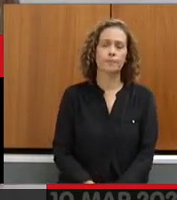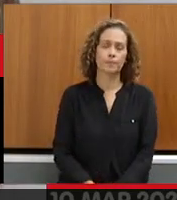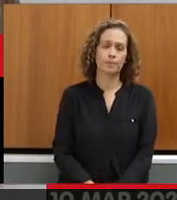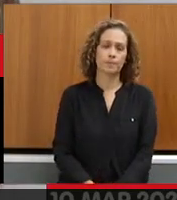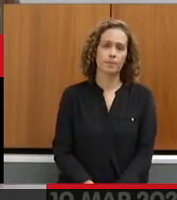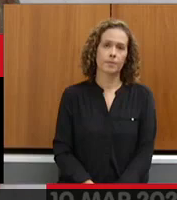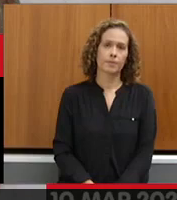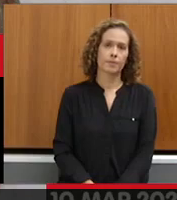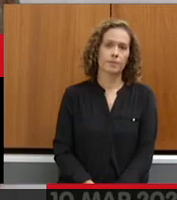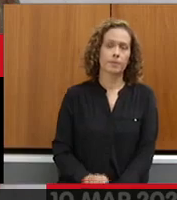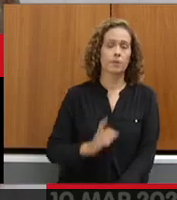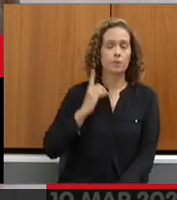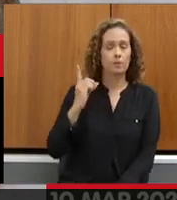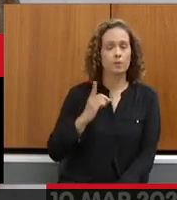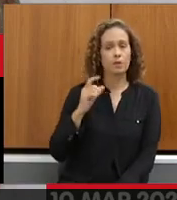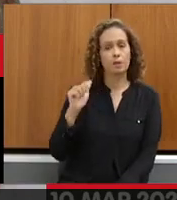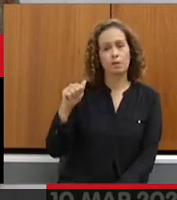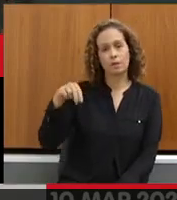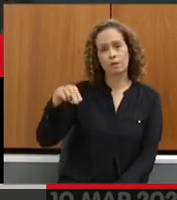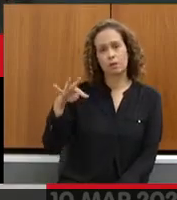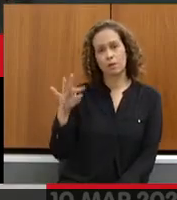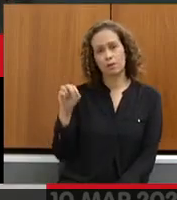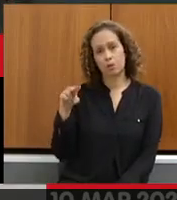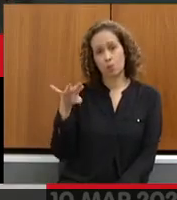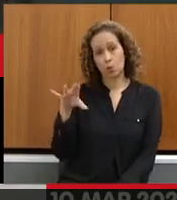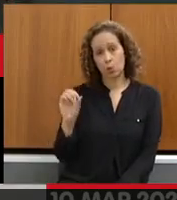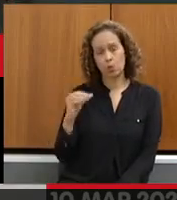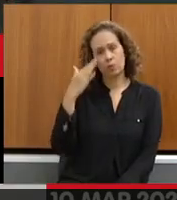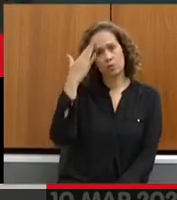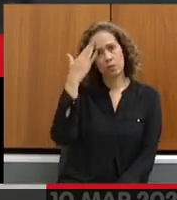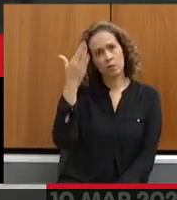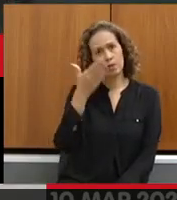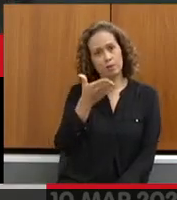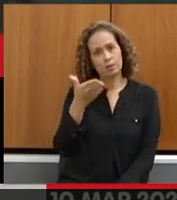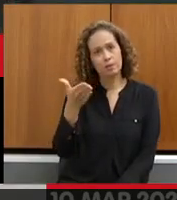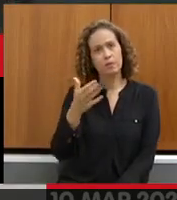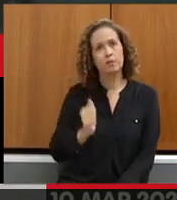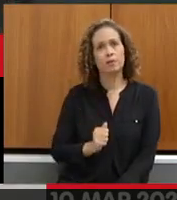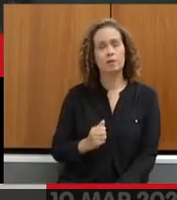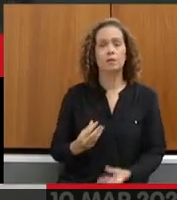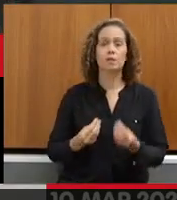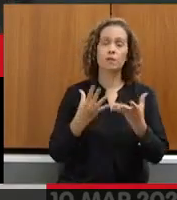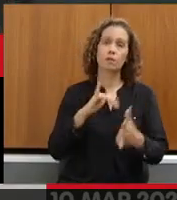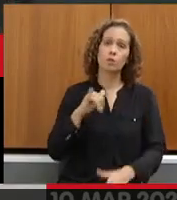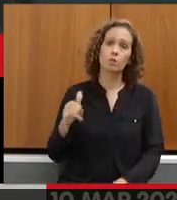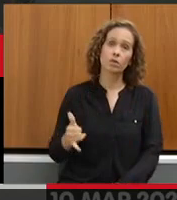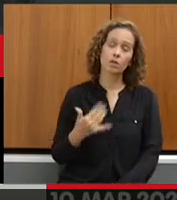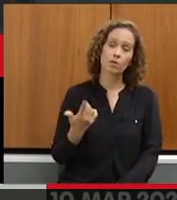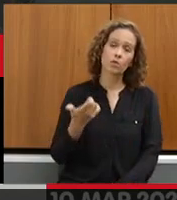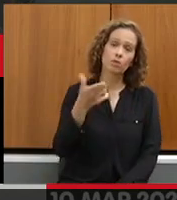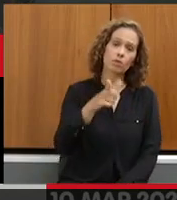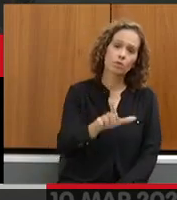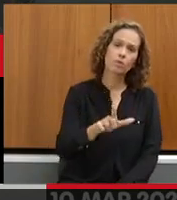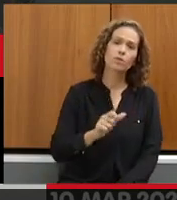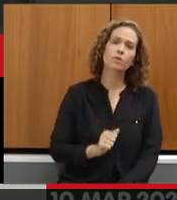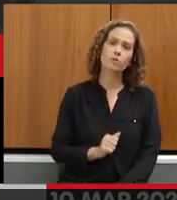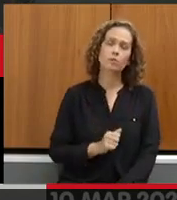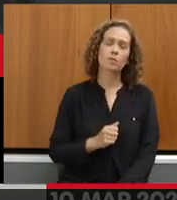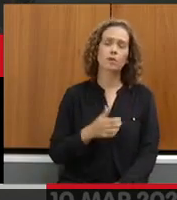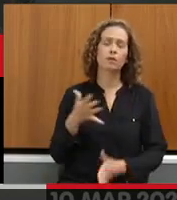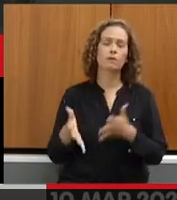o deputado Antonio Carlos Arantes agradeço a vossa excelência que dá oportunidade a outros deputados falar passo a palavra